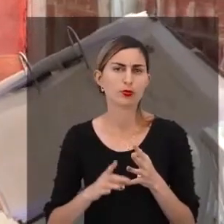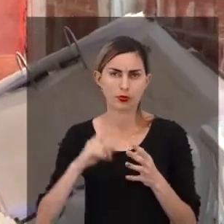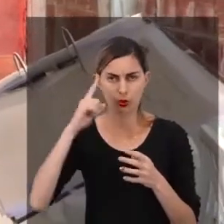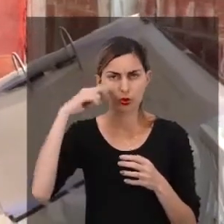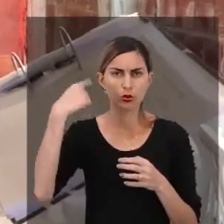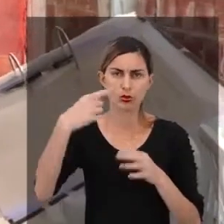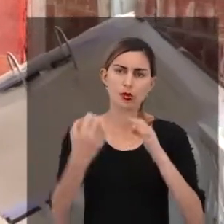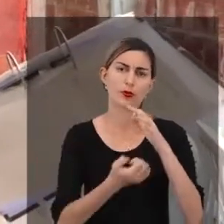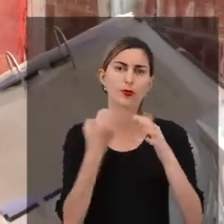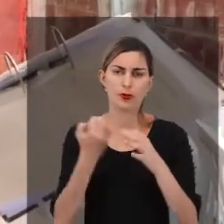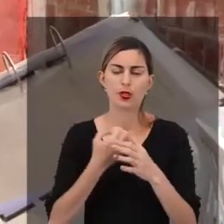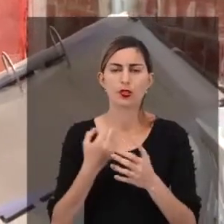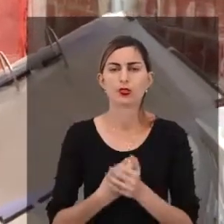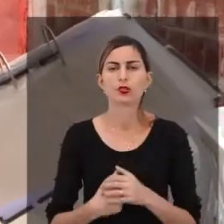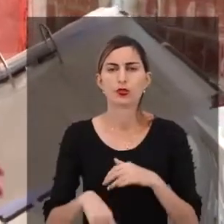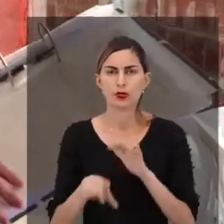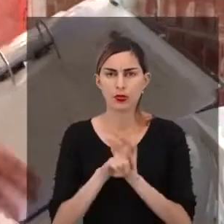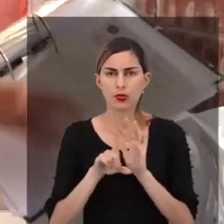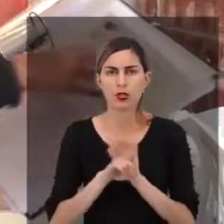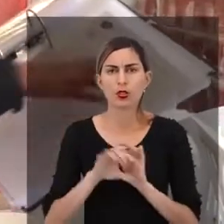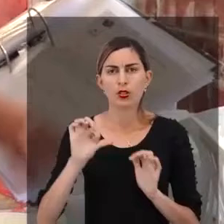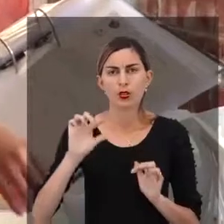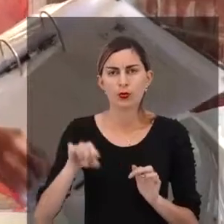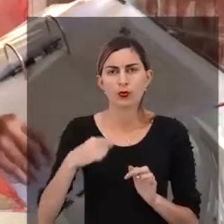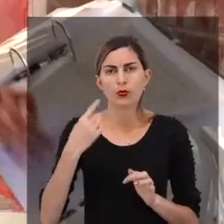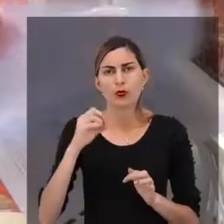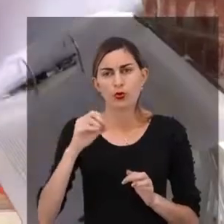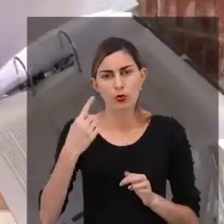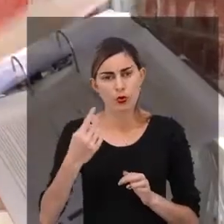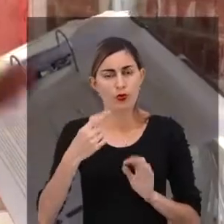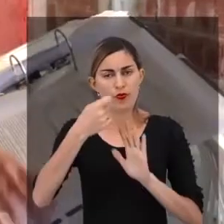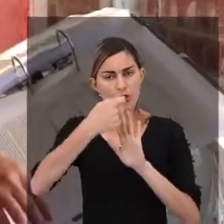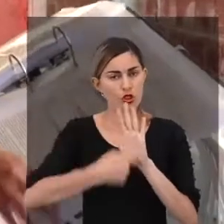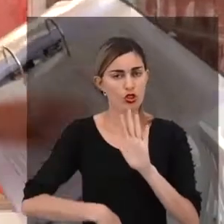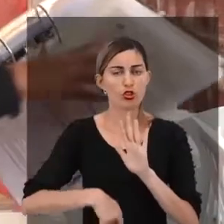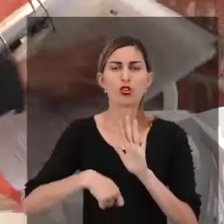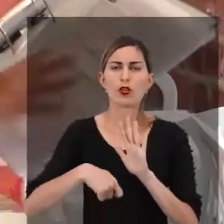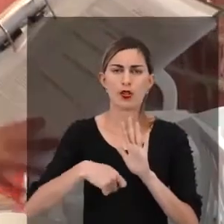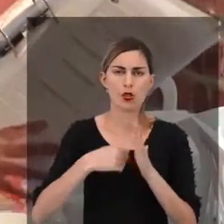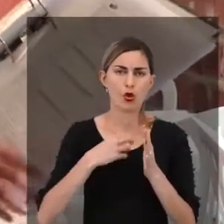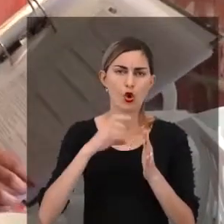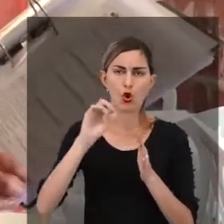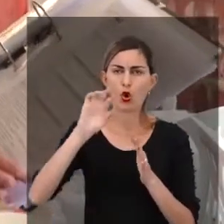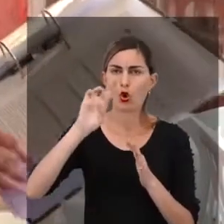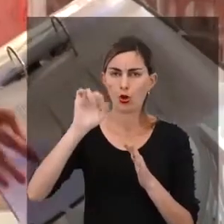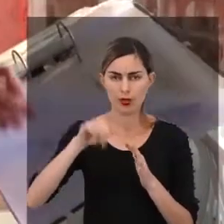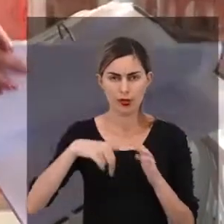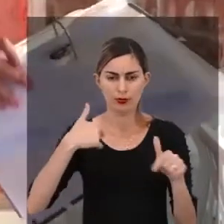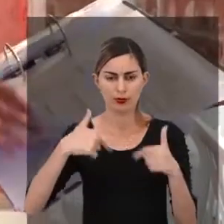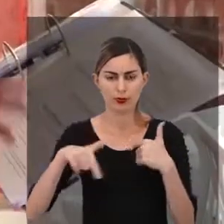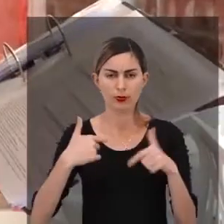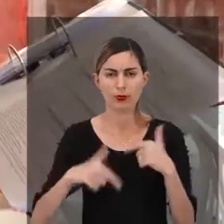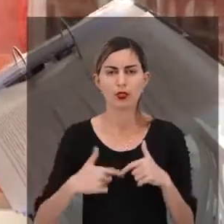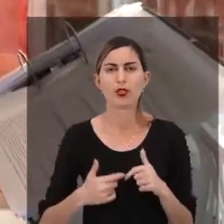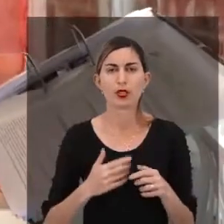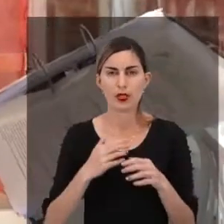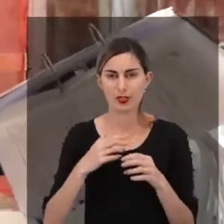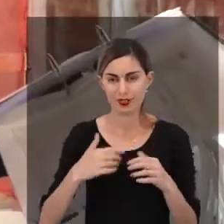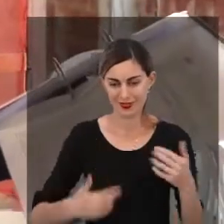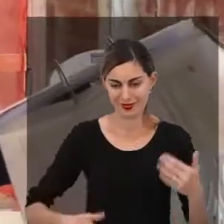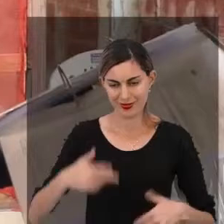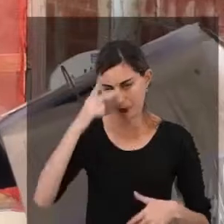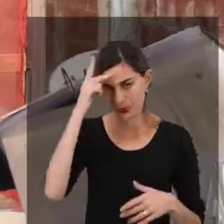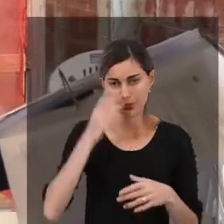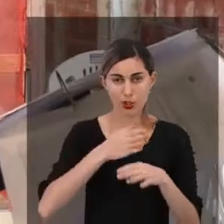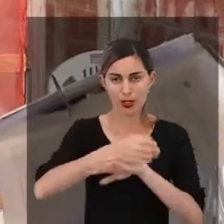caso aqui da nossa empresa, devido a ISO 9001. Então, ficha de EPI é um formulário, ordem de serviço, são os formulários que assim que o